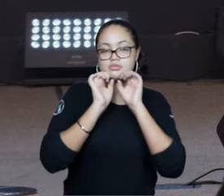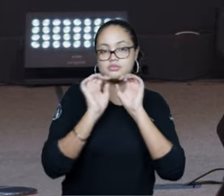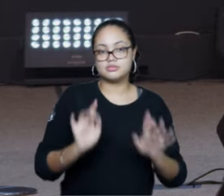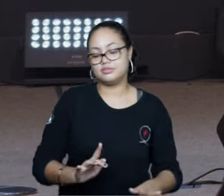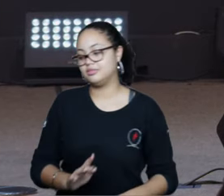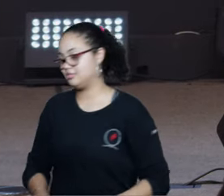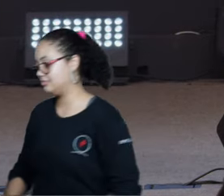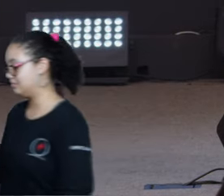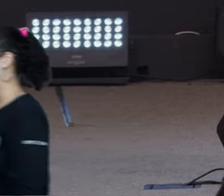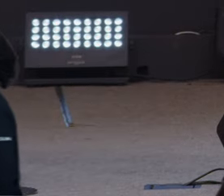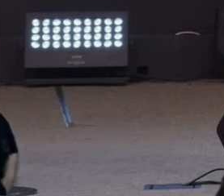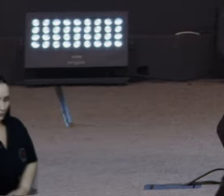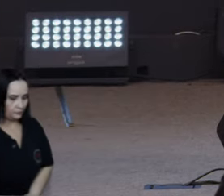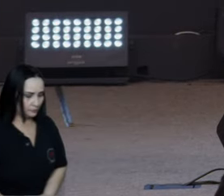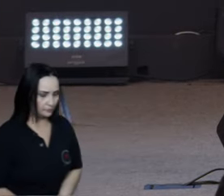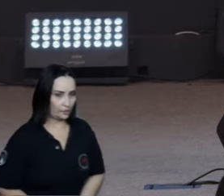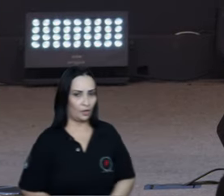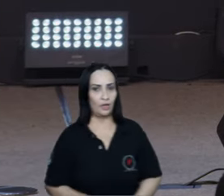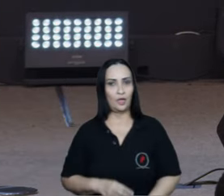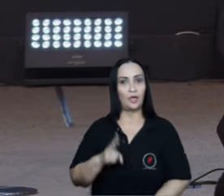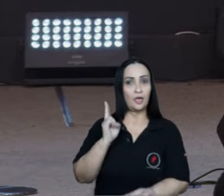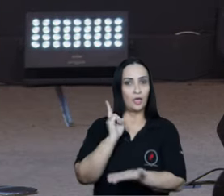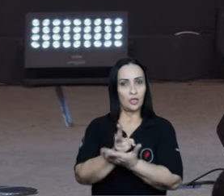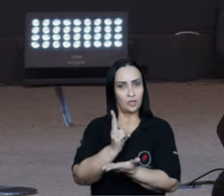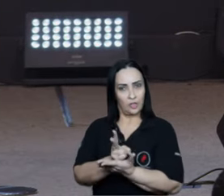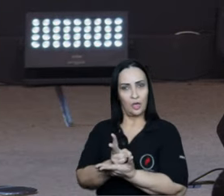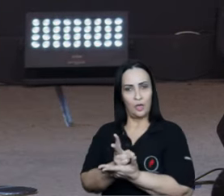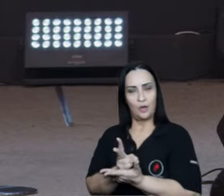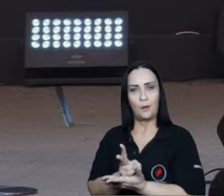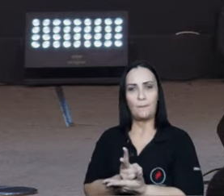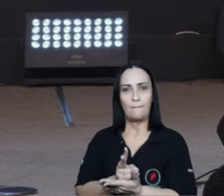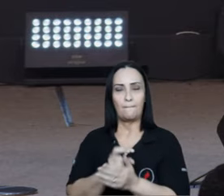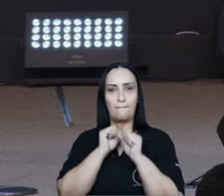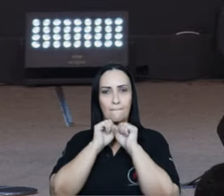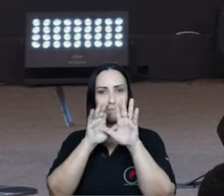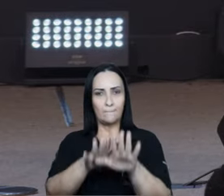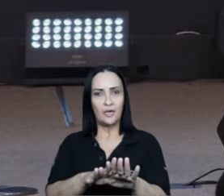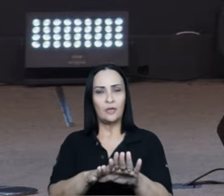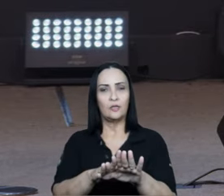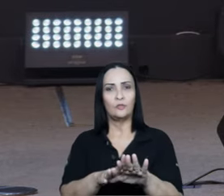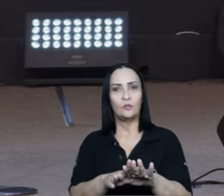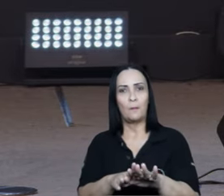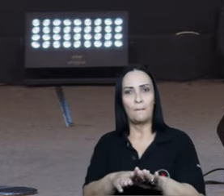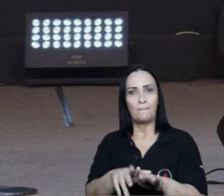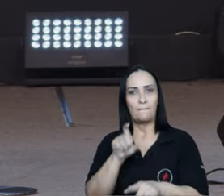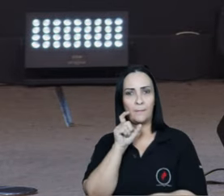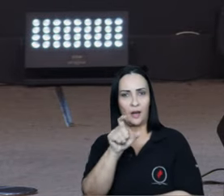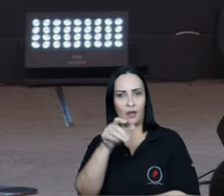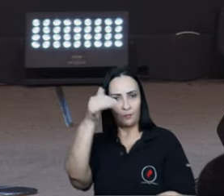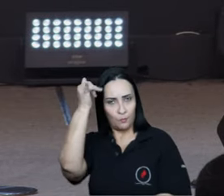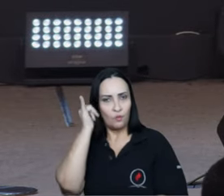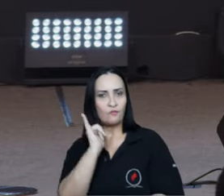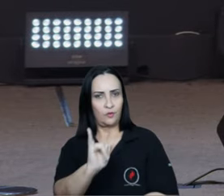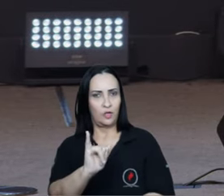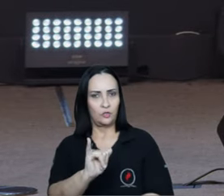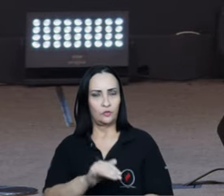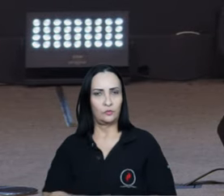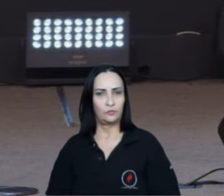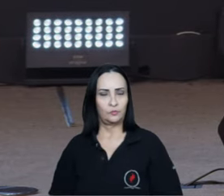e eu sempre dou a benção aqui liberando uma palavra profética aqui nesse auditório